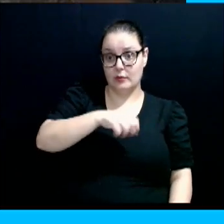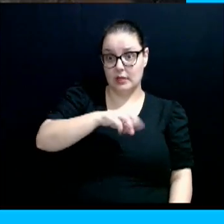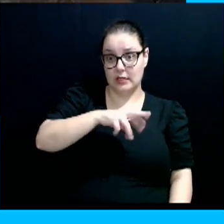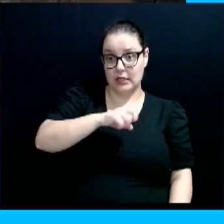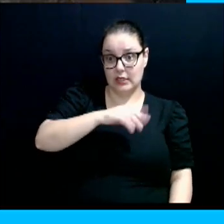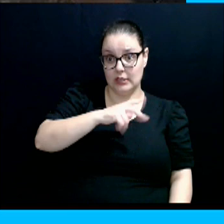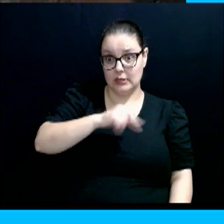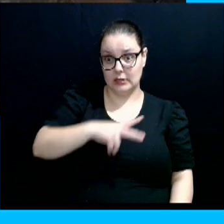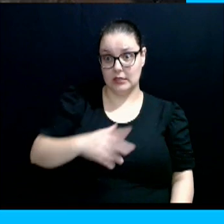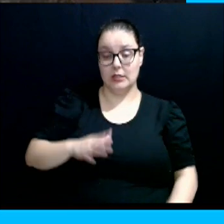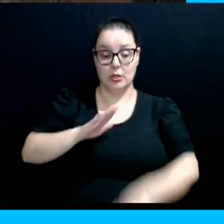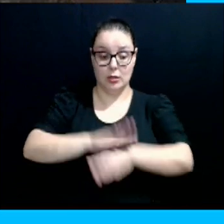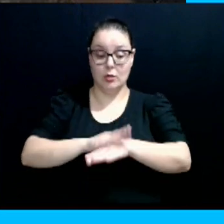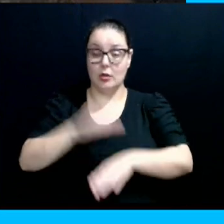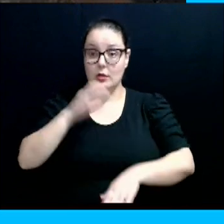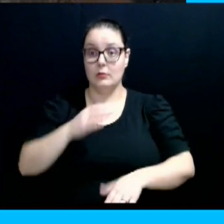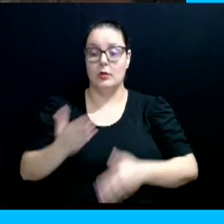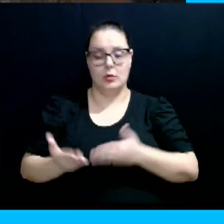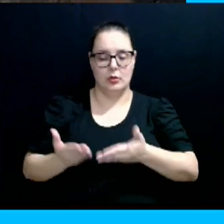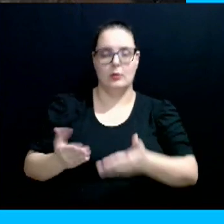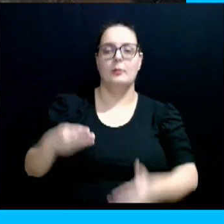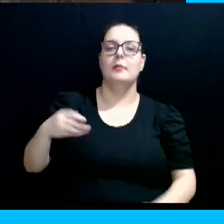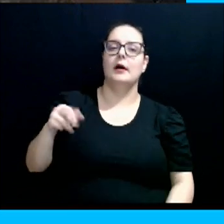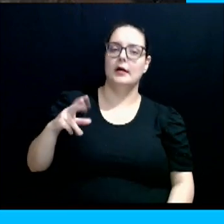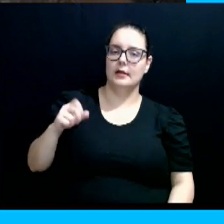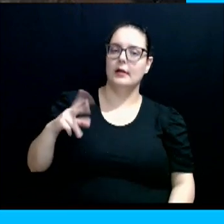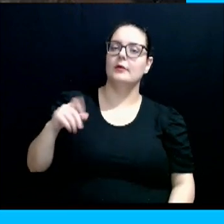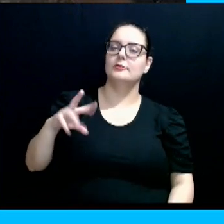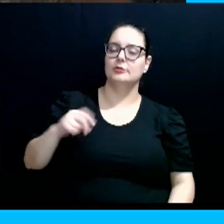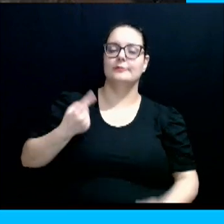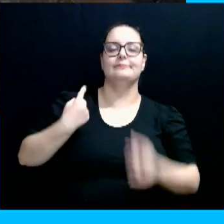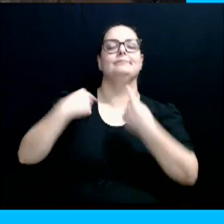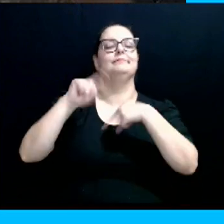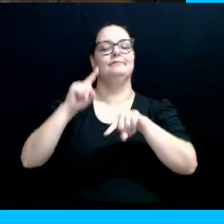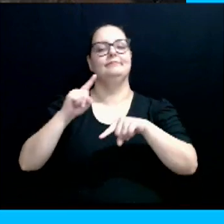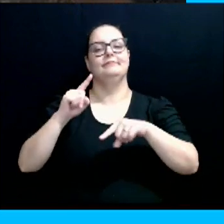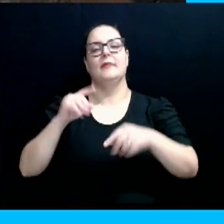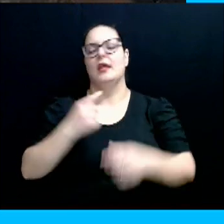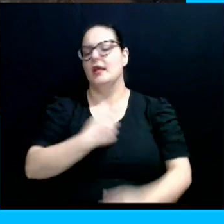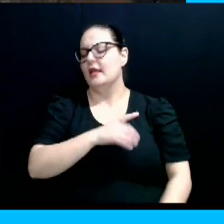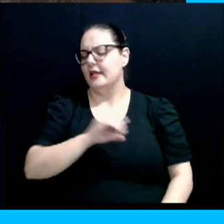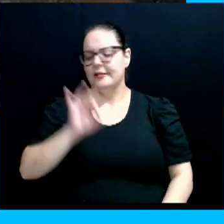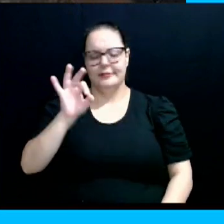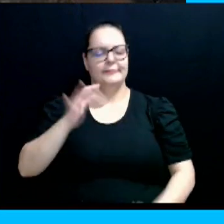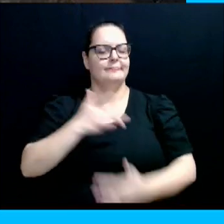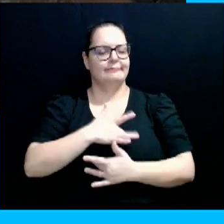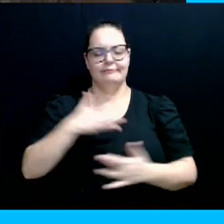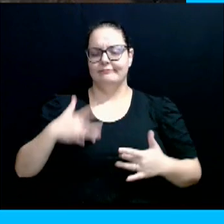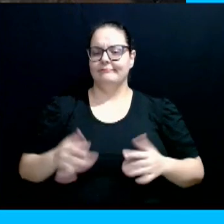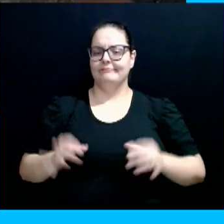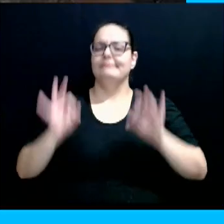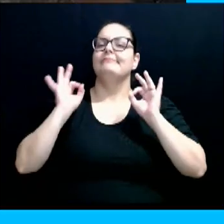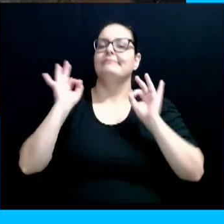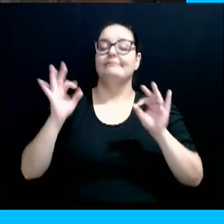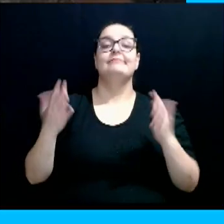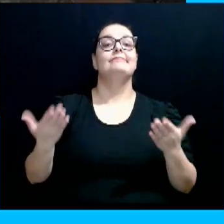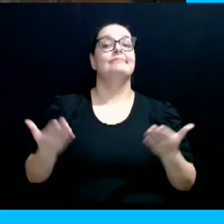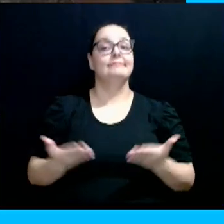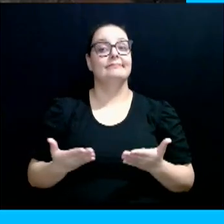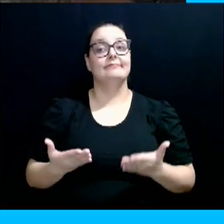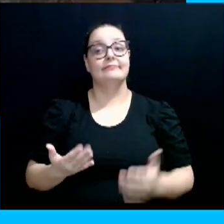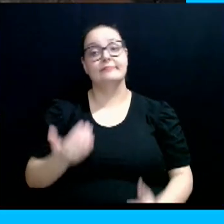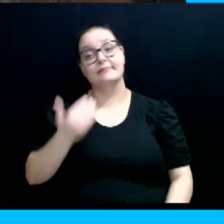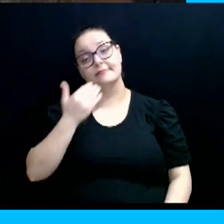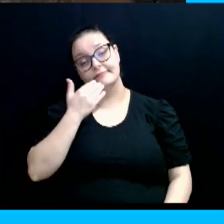ao tratamento, Maracujá deu a volta por cima e está 100% saudável. Agora, ele só pede uma